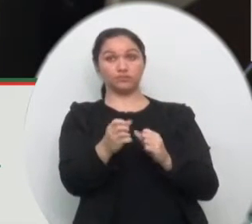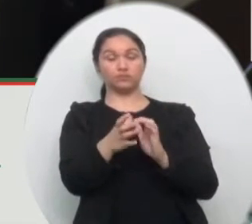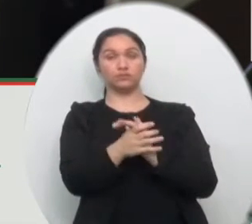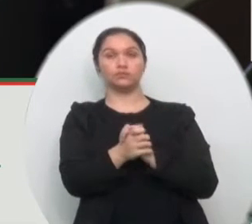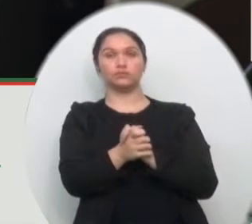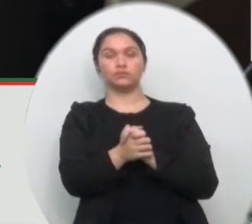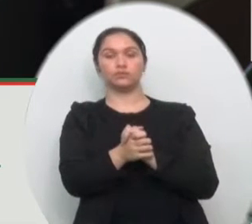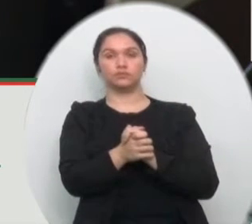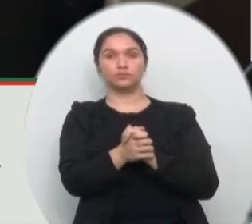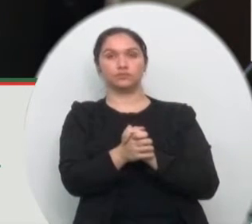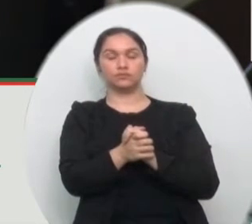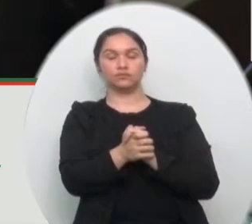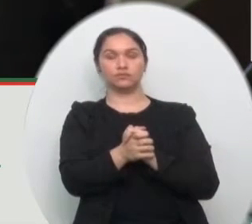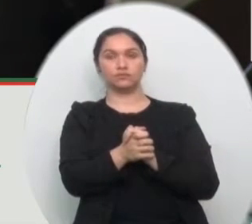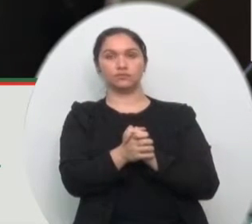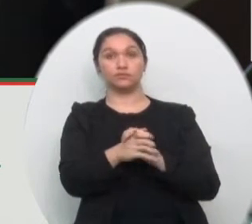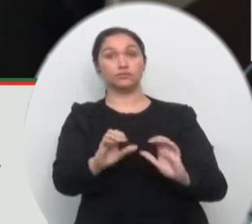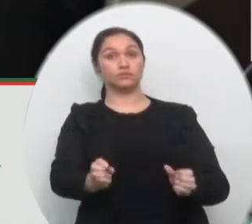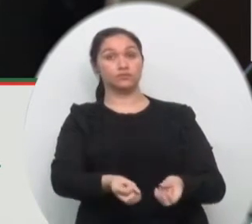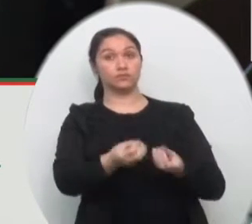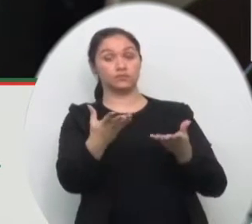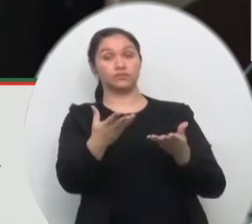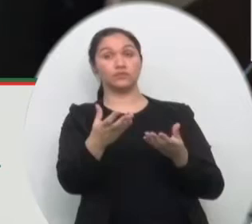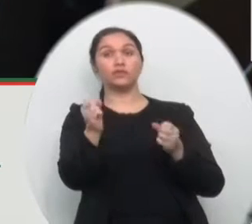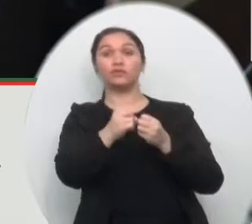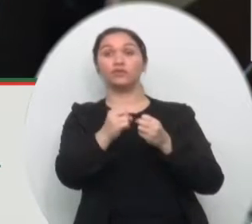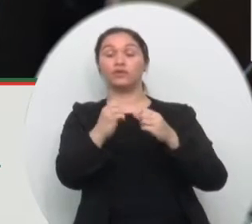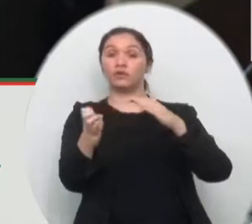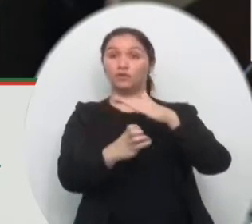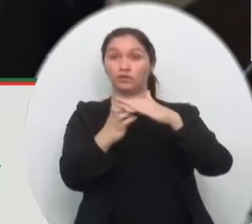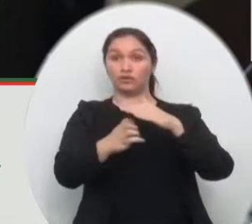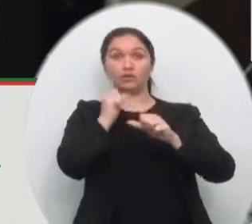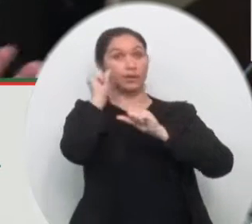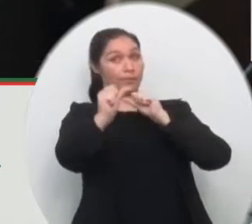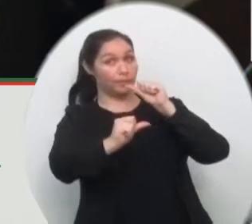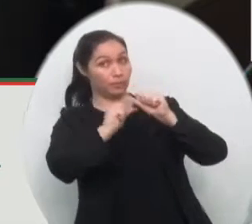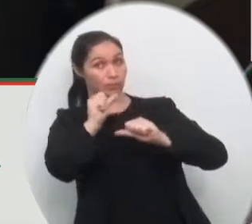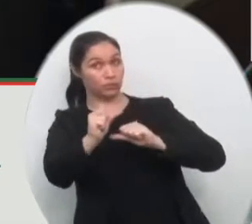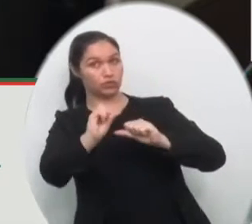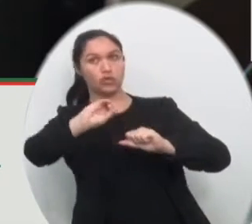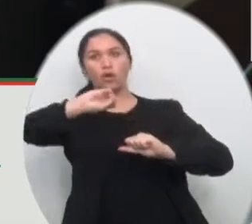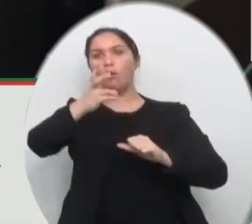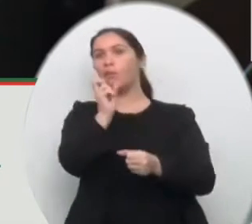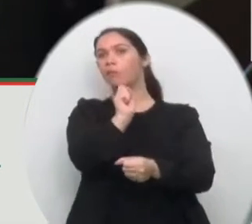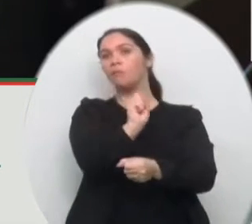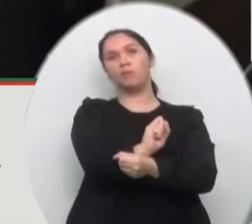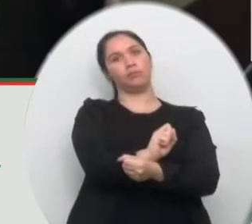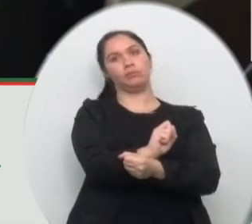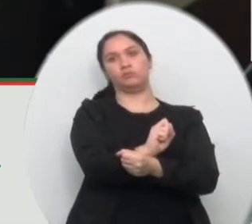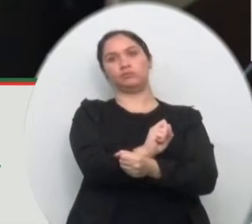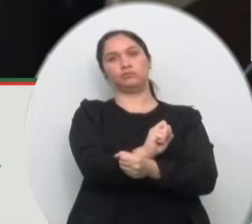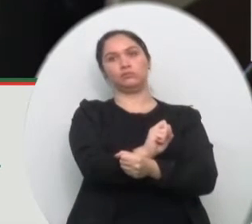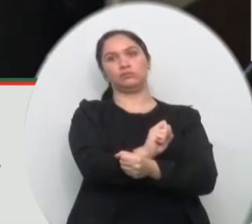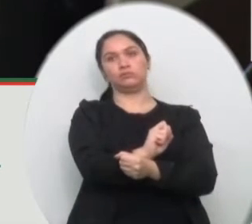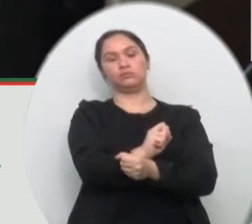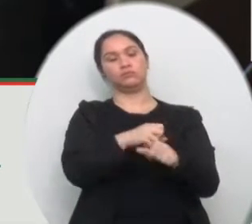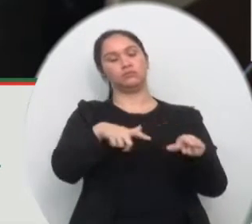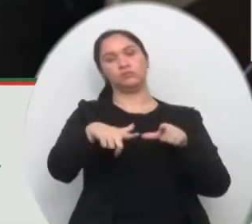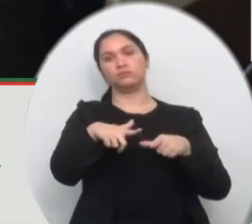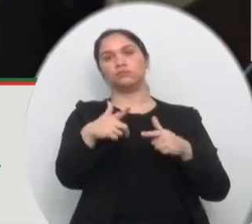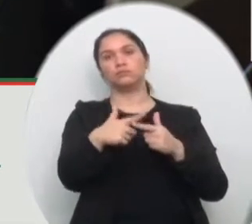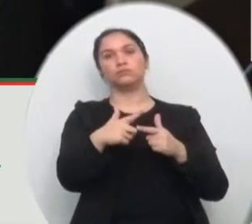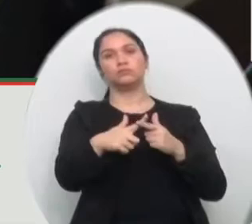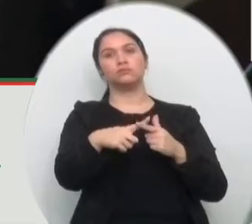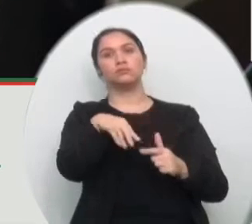entre na linha ou que encerre a atividade e parta para a próxima.